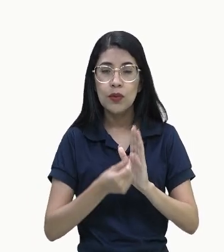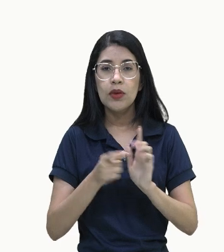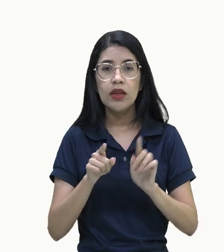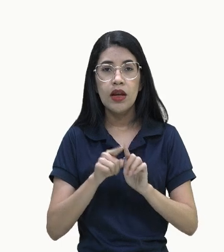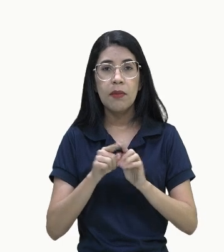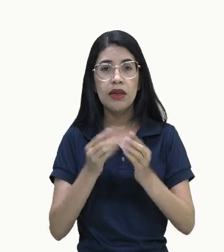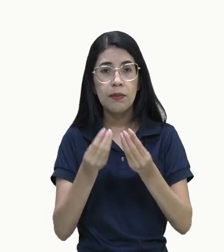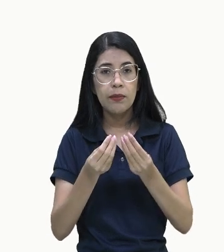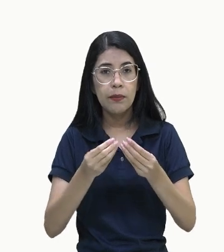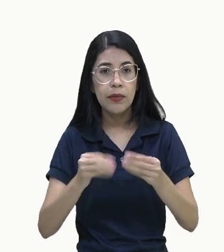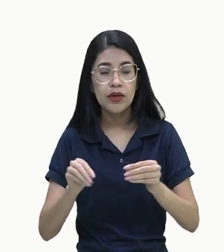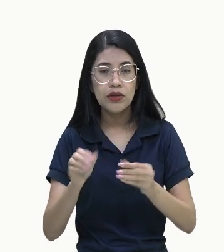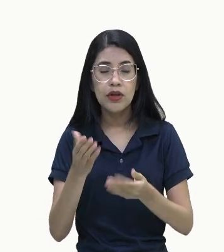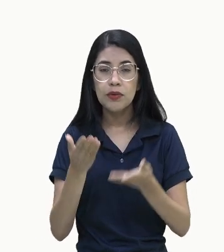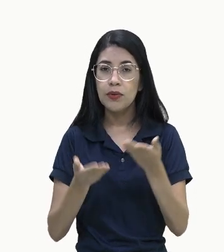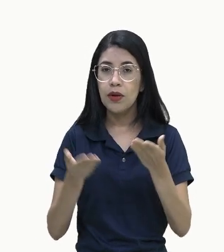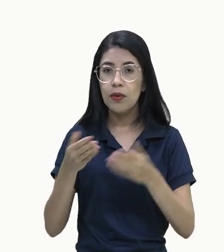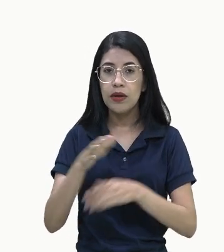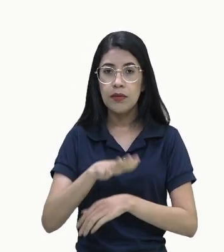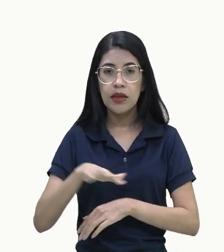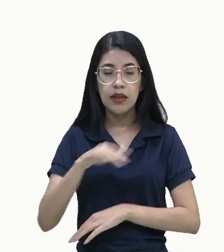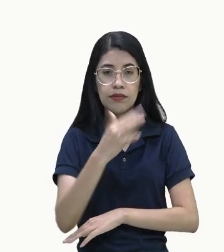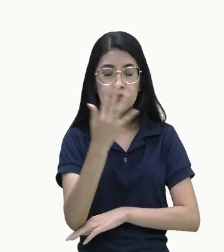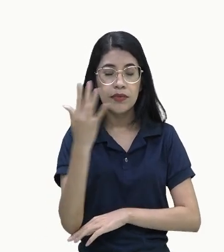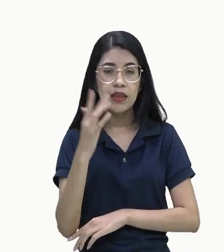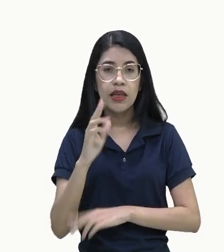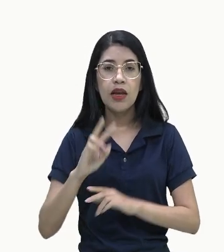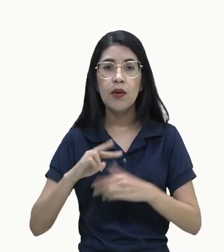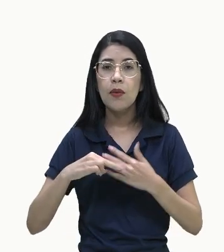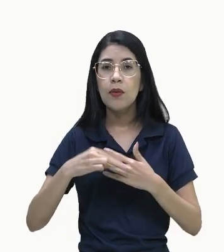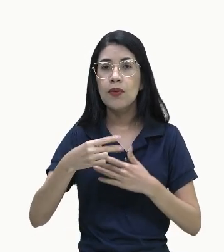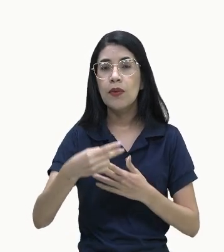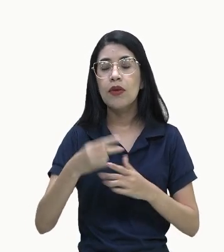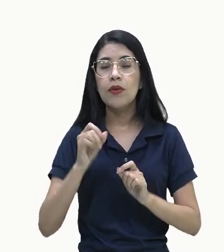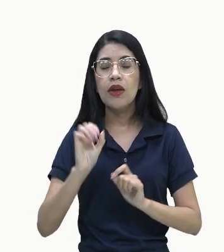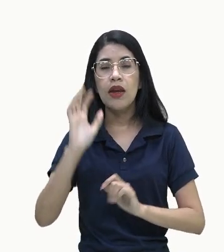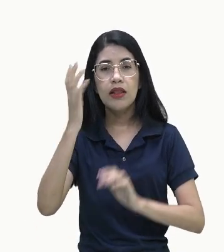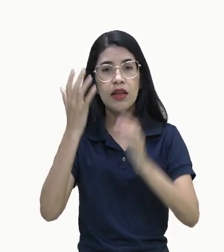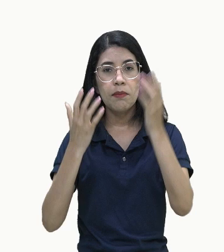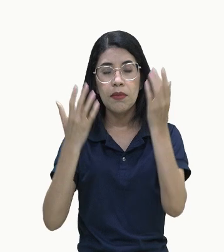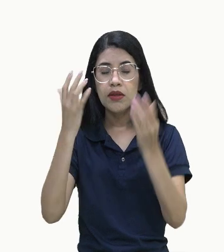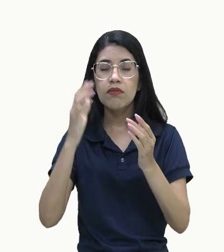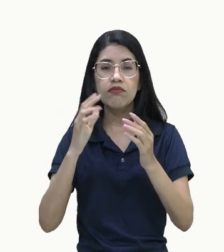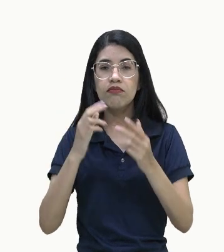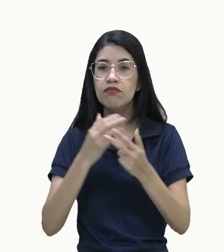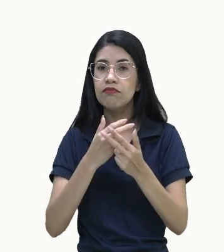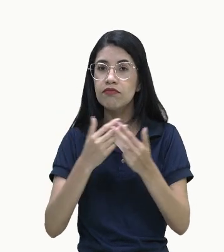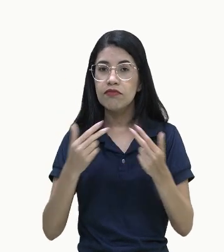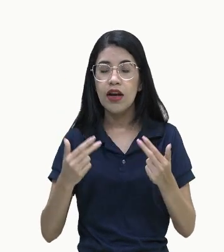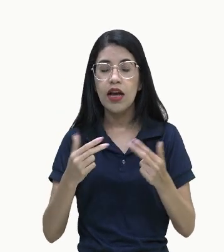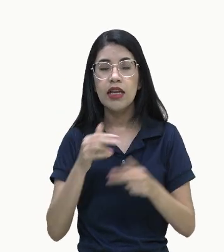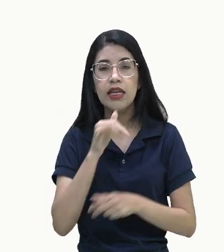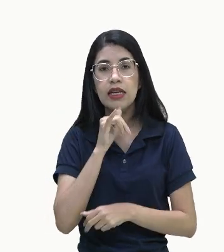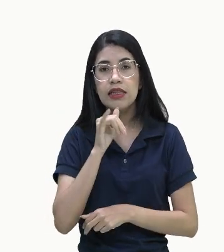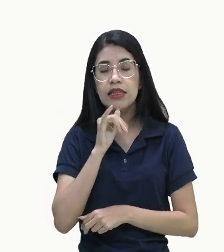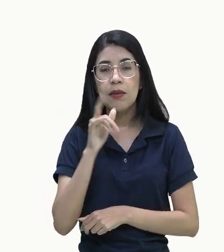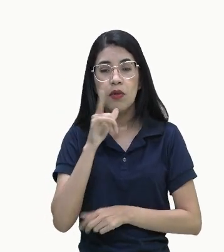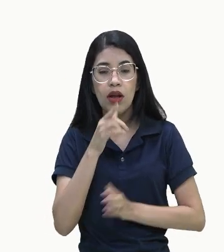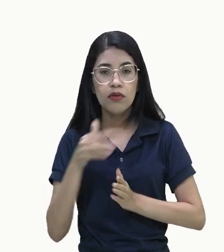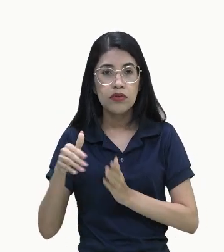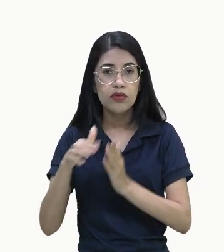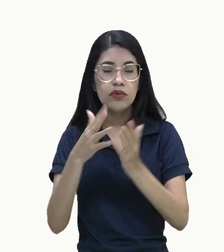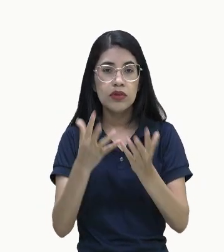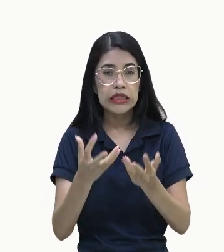o equilíbrio natural, resultando em eventos climáticos extremos como a questão, né, dos recordes da seca dos